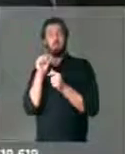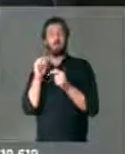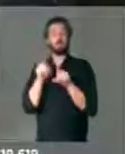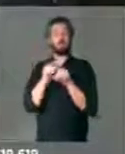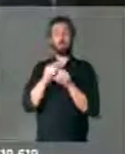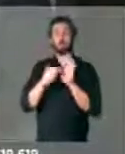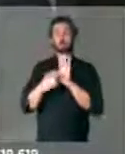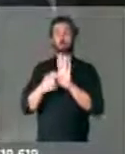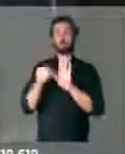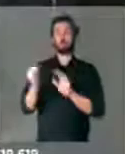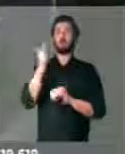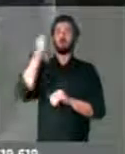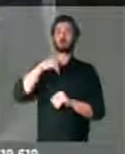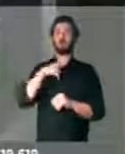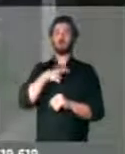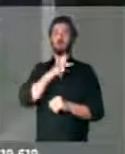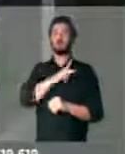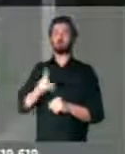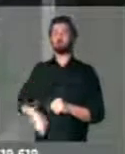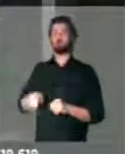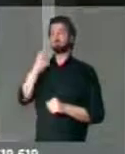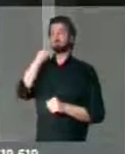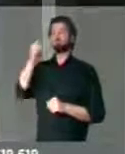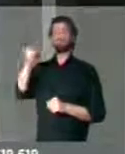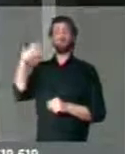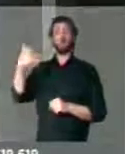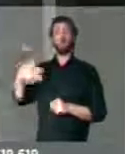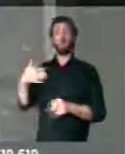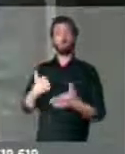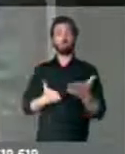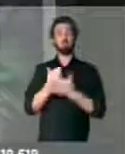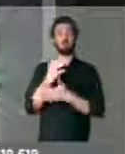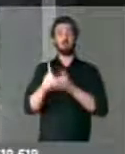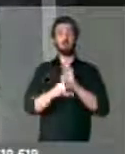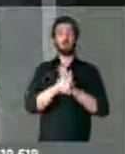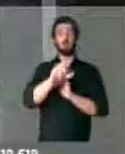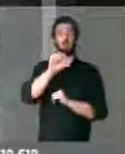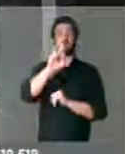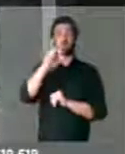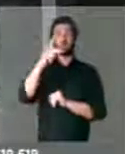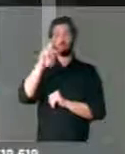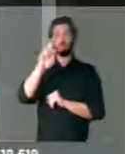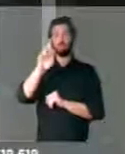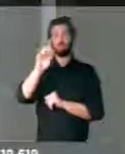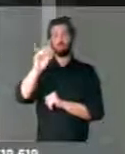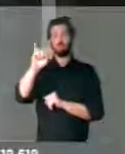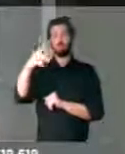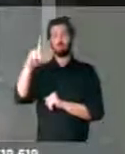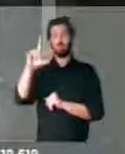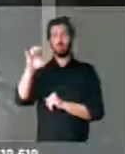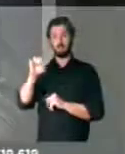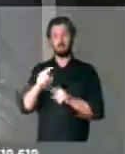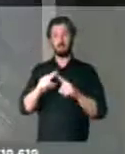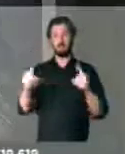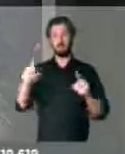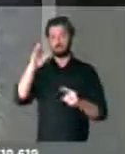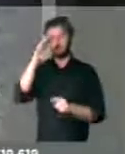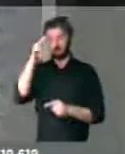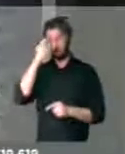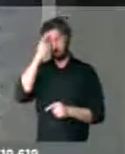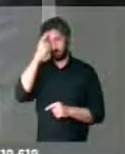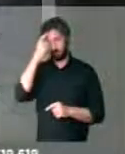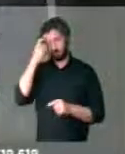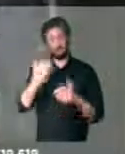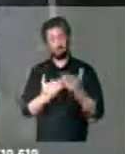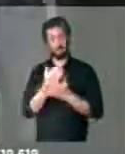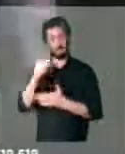importância e a sensibilidade do presidente em sancionar a lei do Supersimples. Mas, acima de tudo, nós